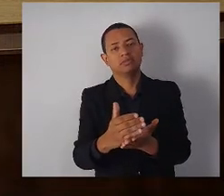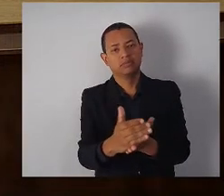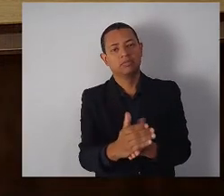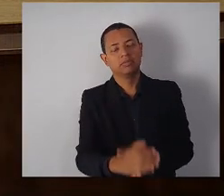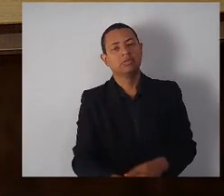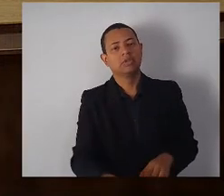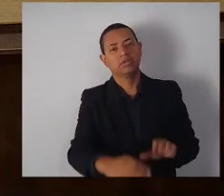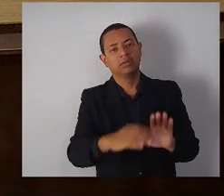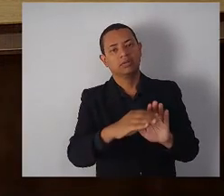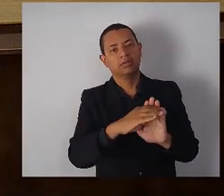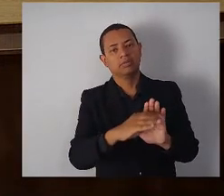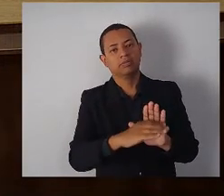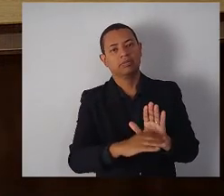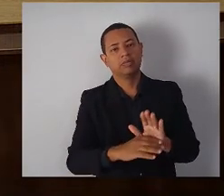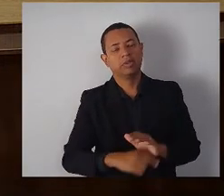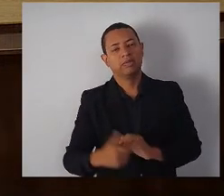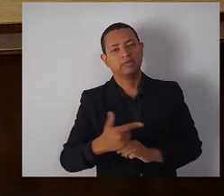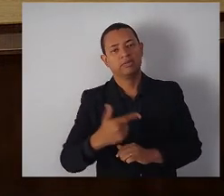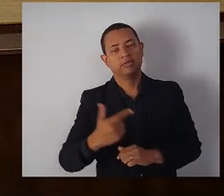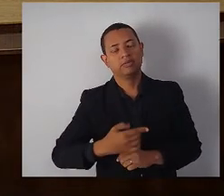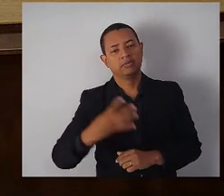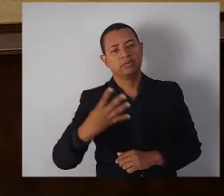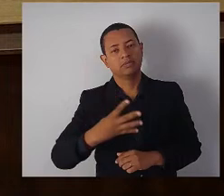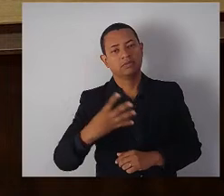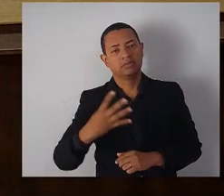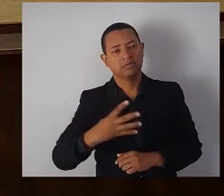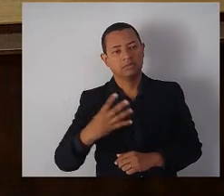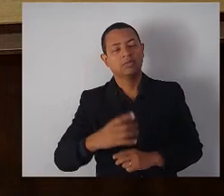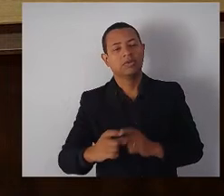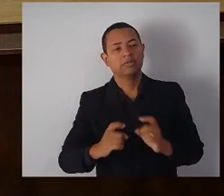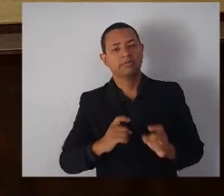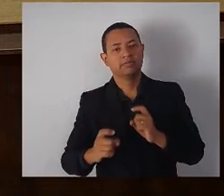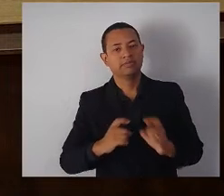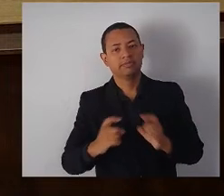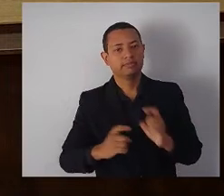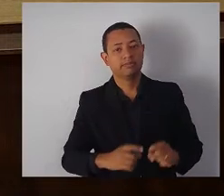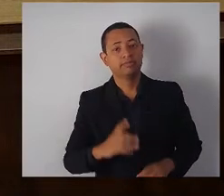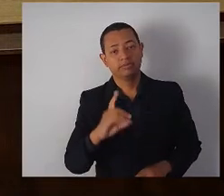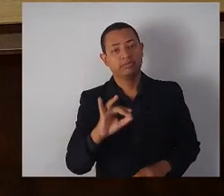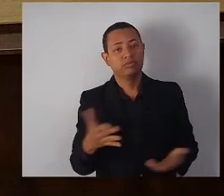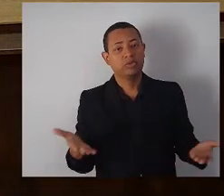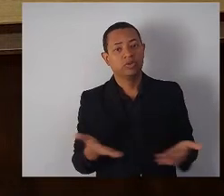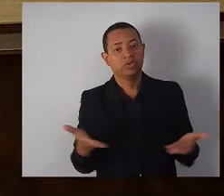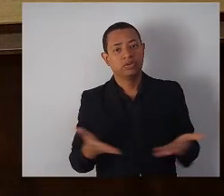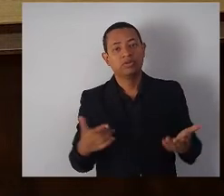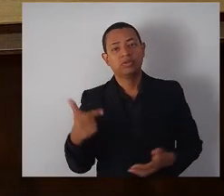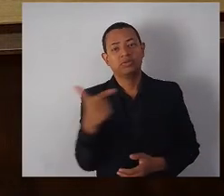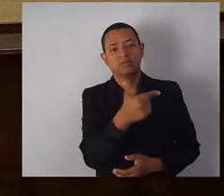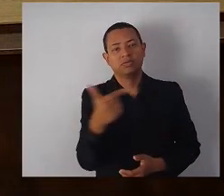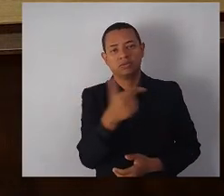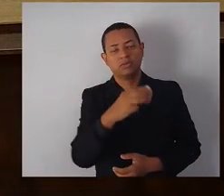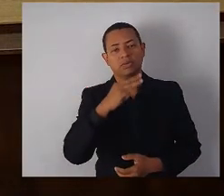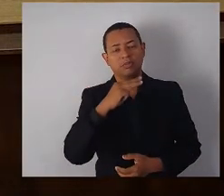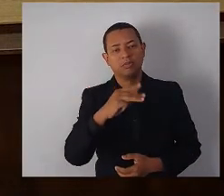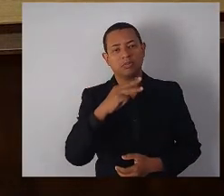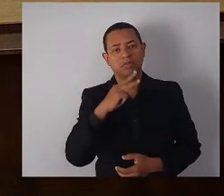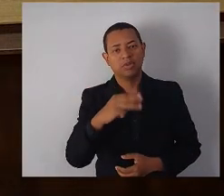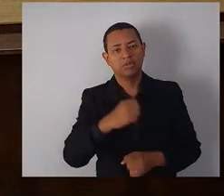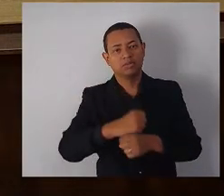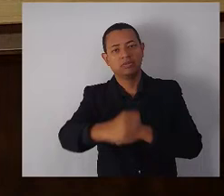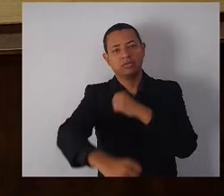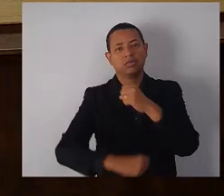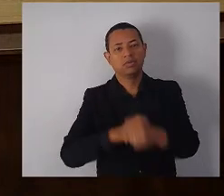da 24ª sessão ordinária do dia de hoje, 22 de março, do ano